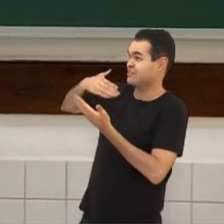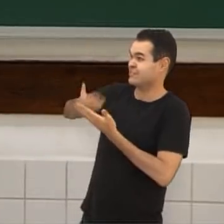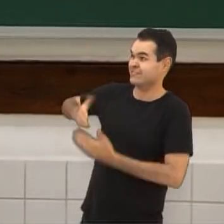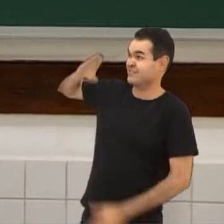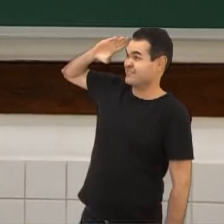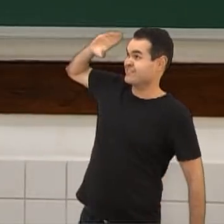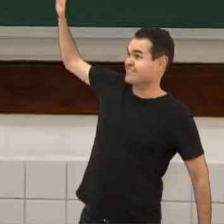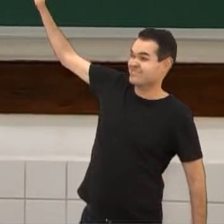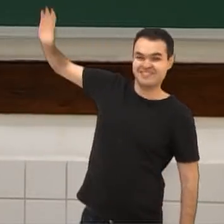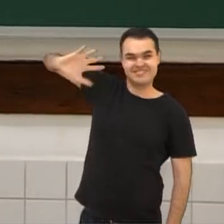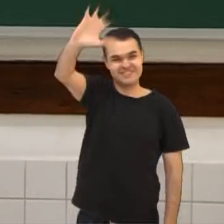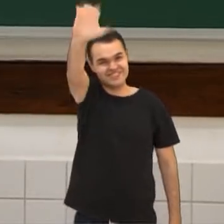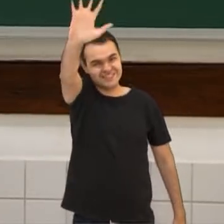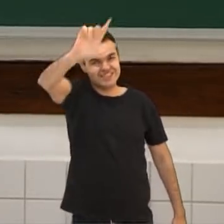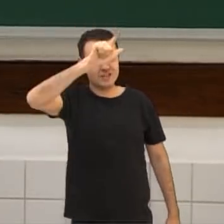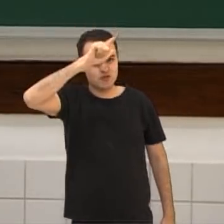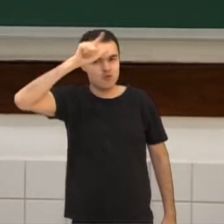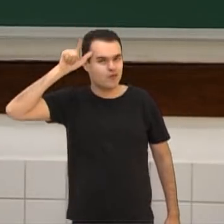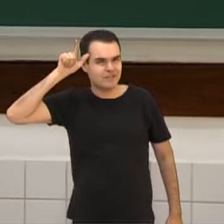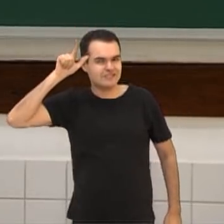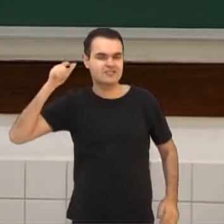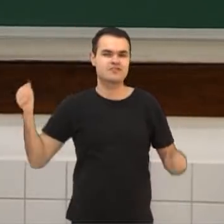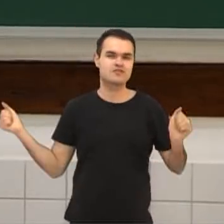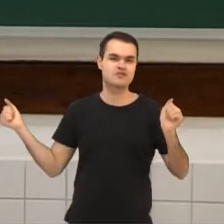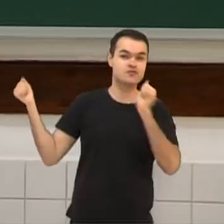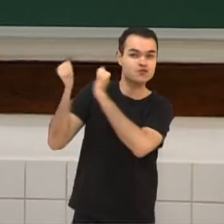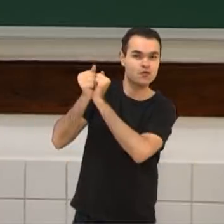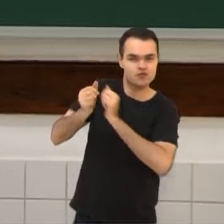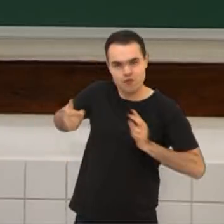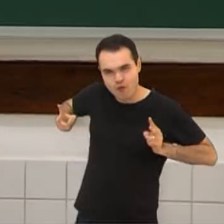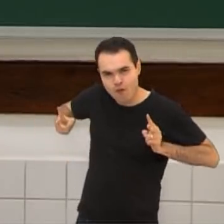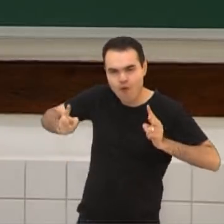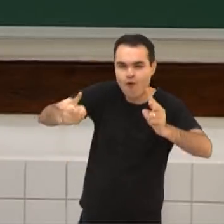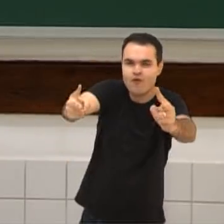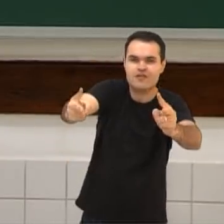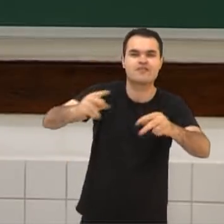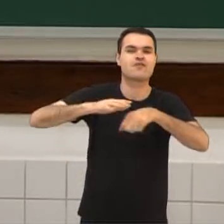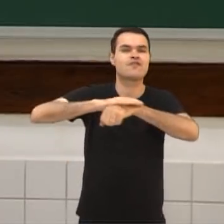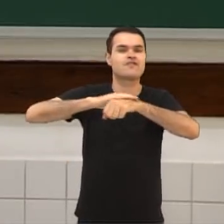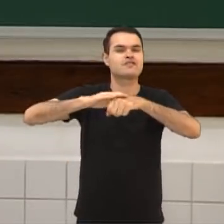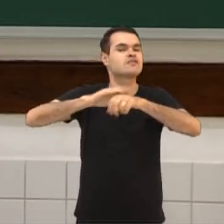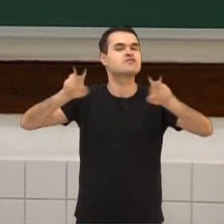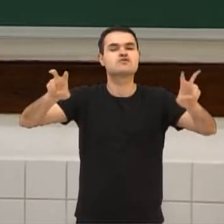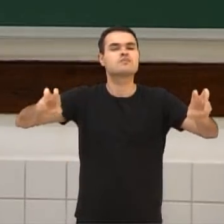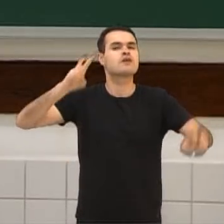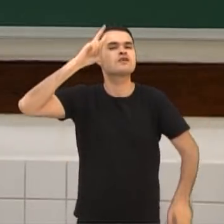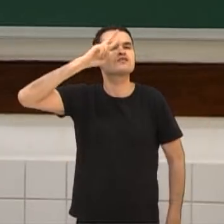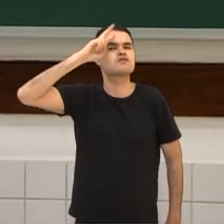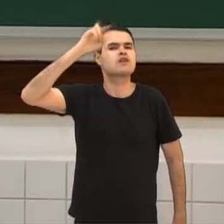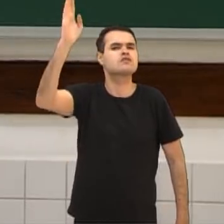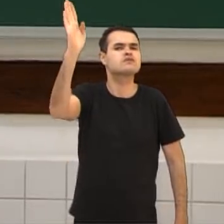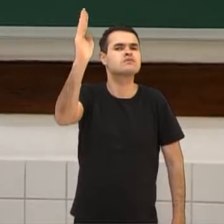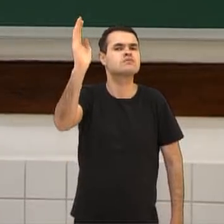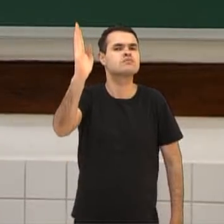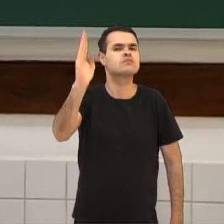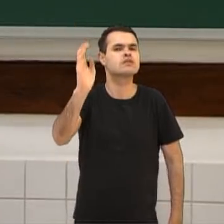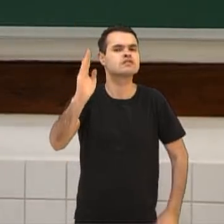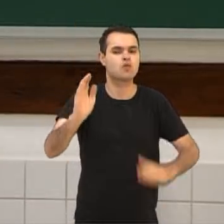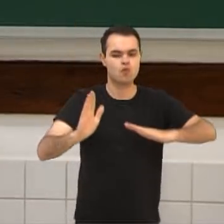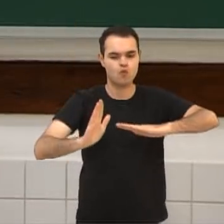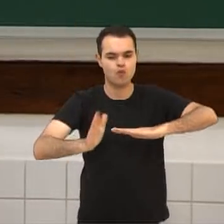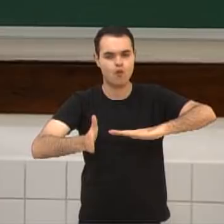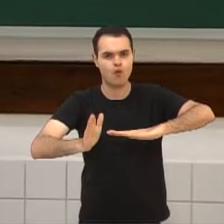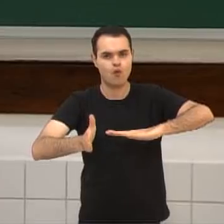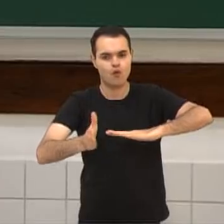Dê um oi pro Luiz. E juntos, vamos continuar a conversar sobre a história do Brasil contemporâneo,